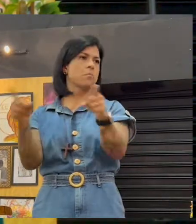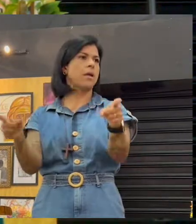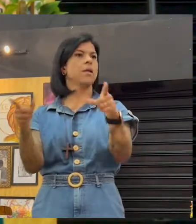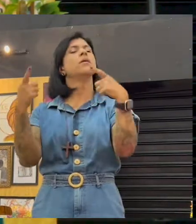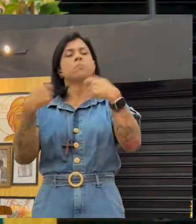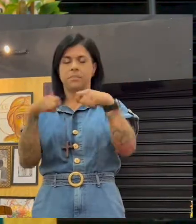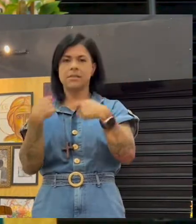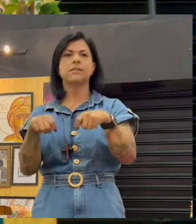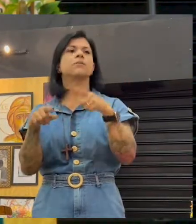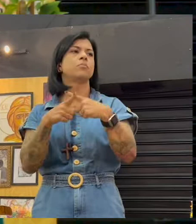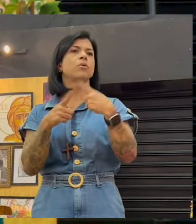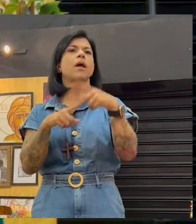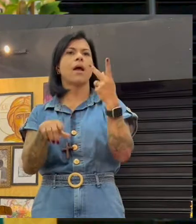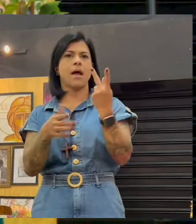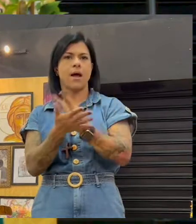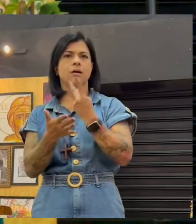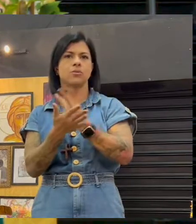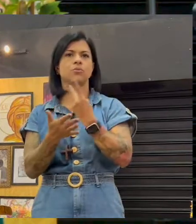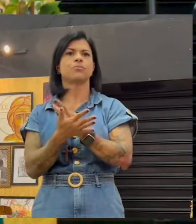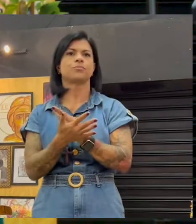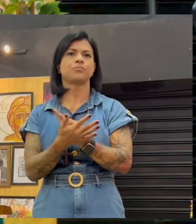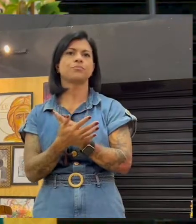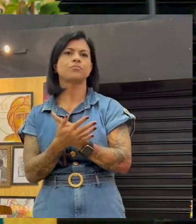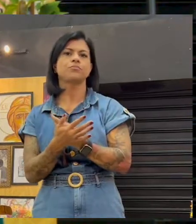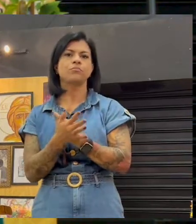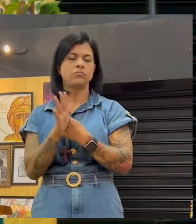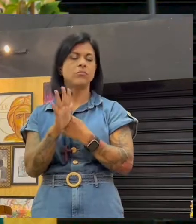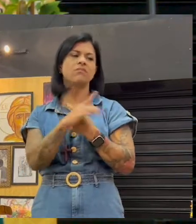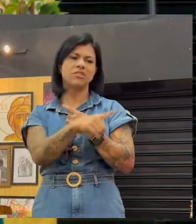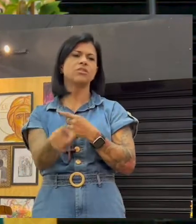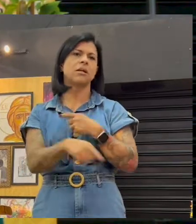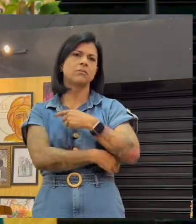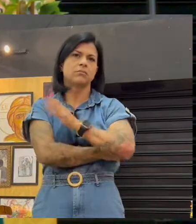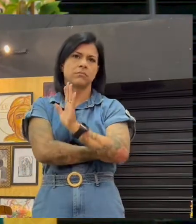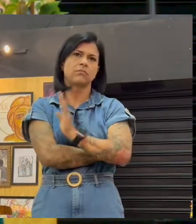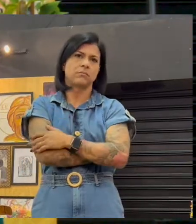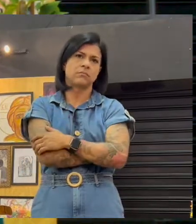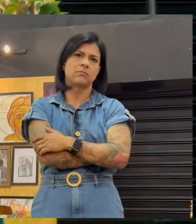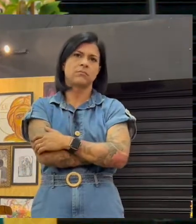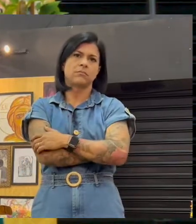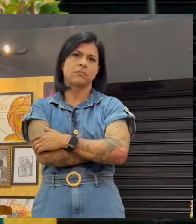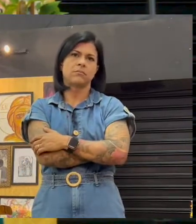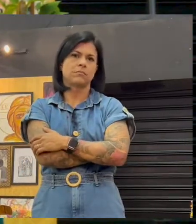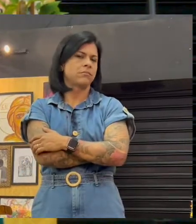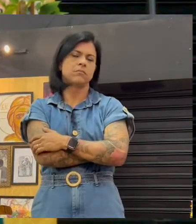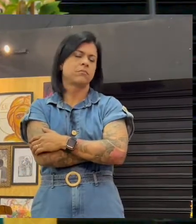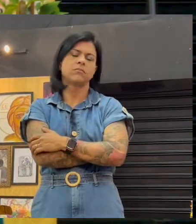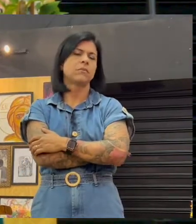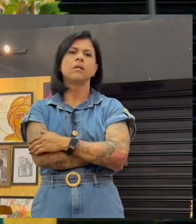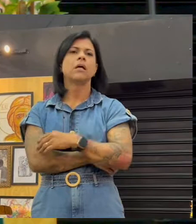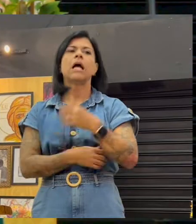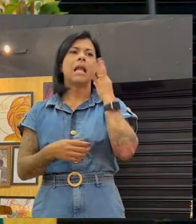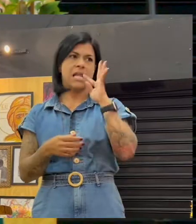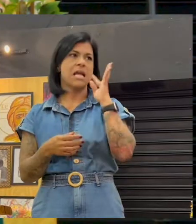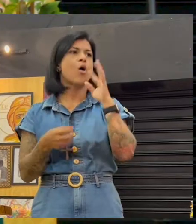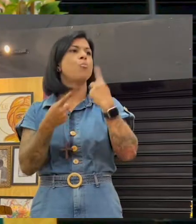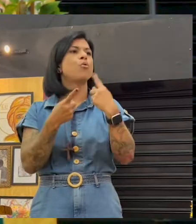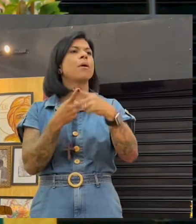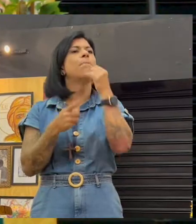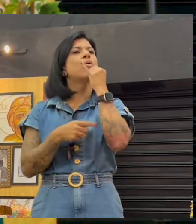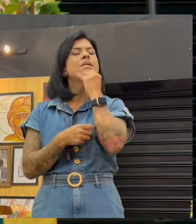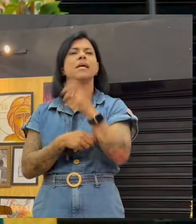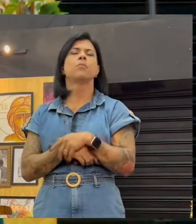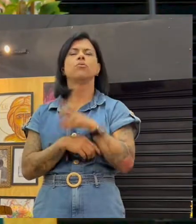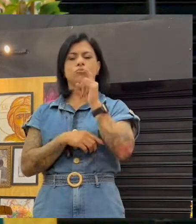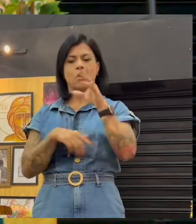nesse trabalho não remunerado. Para eu explicar para minha filha que o que eu faço é trabalho, minha gente, que a gente que é adulta, é difícil entender. Você imagina uma